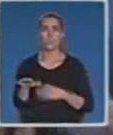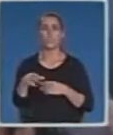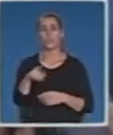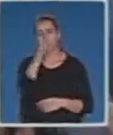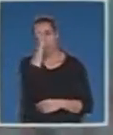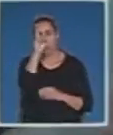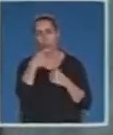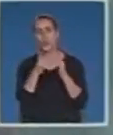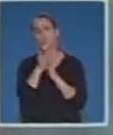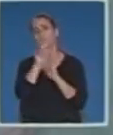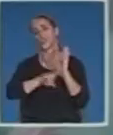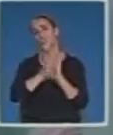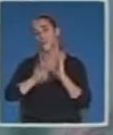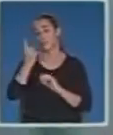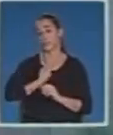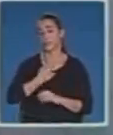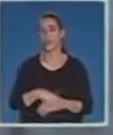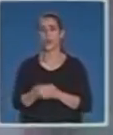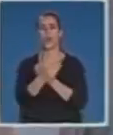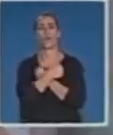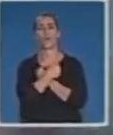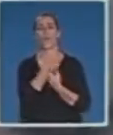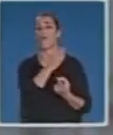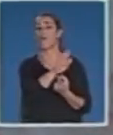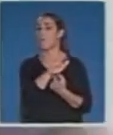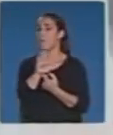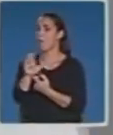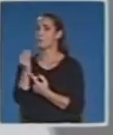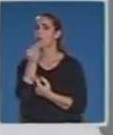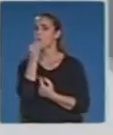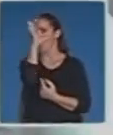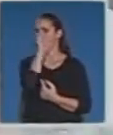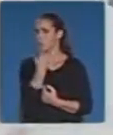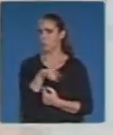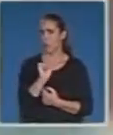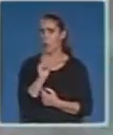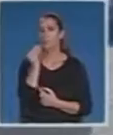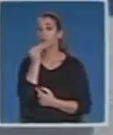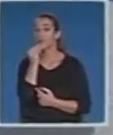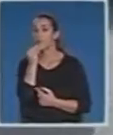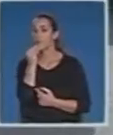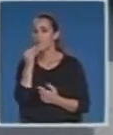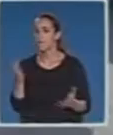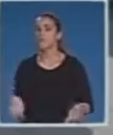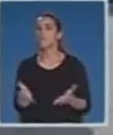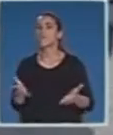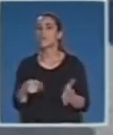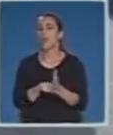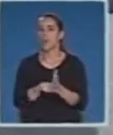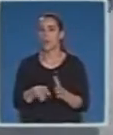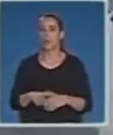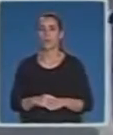regras a que está obrigado. É o Bloco de Esquerda a demonstrar não como pode governar, mas como pode incomodar no Parlamento.